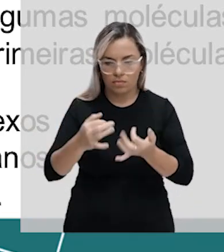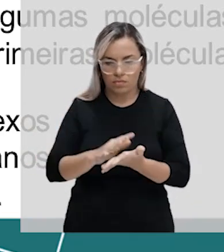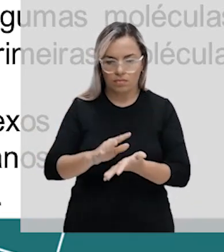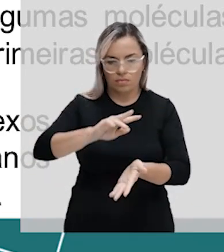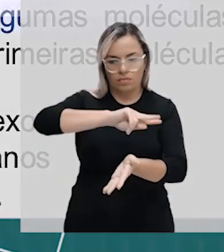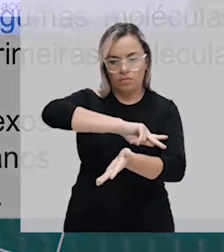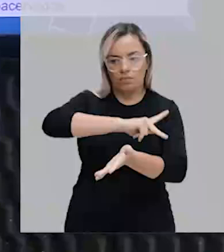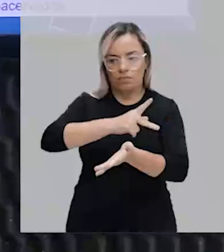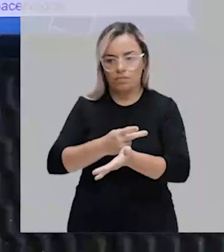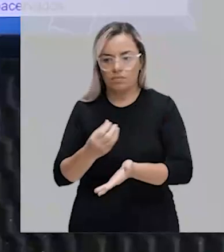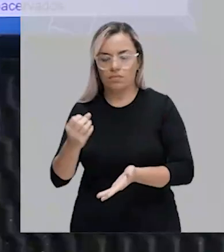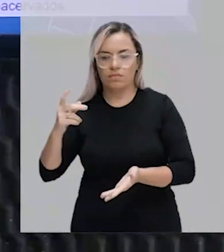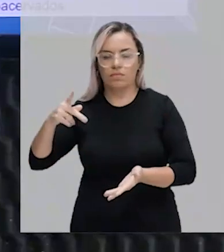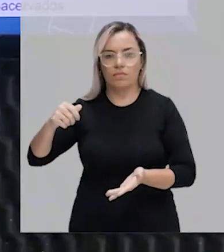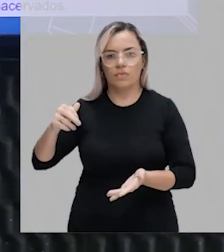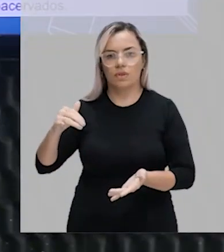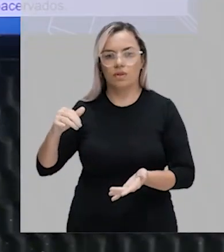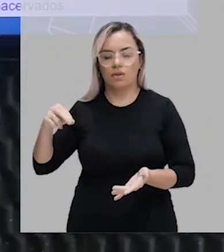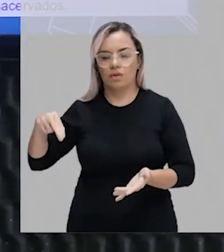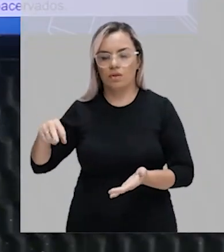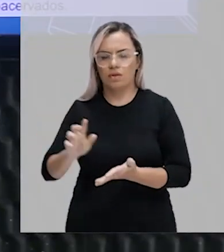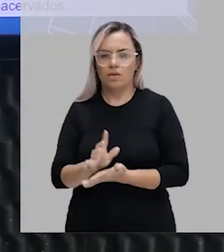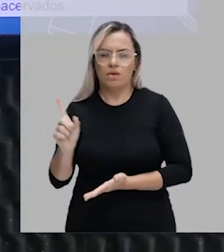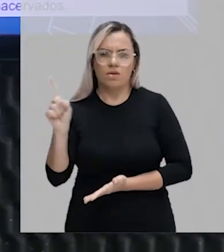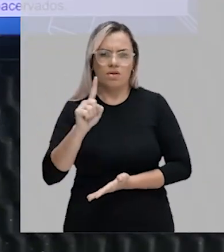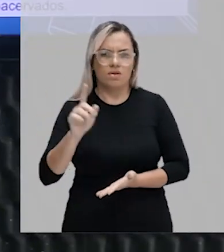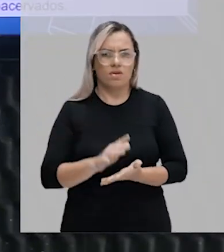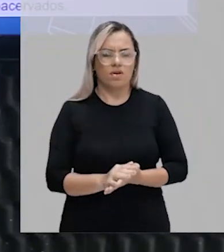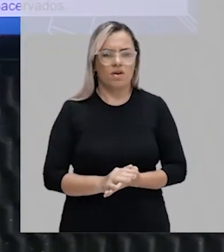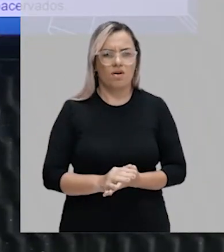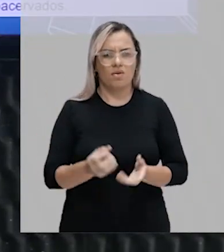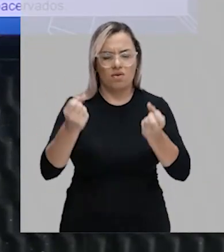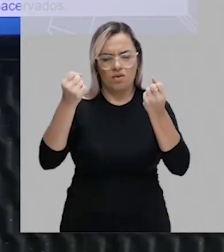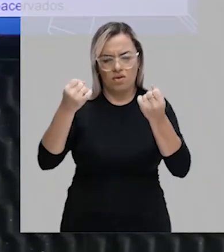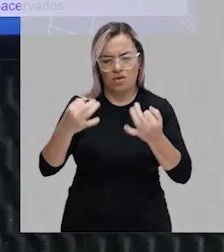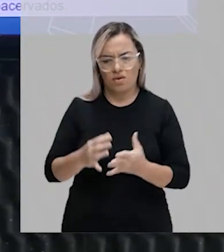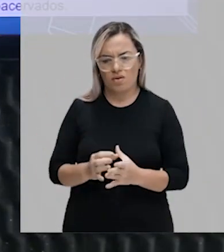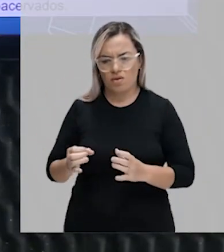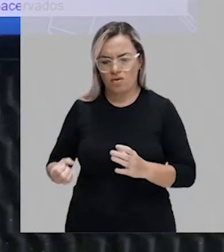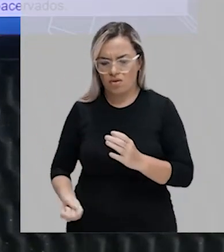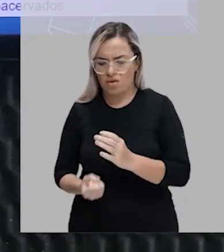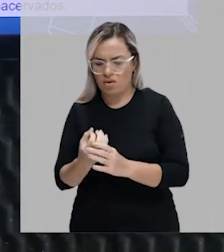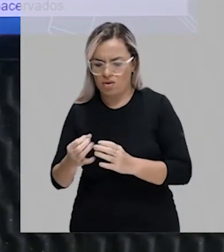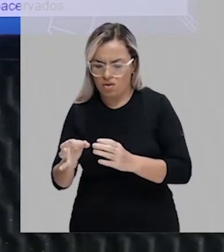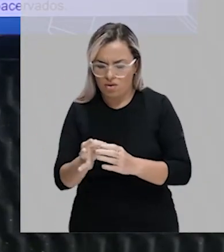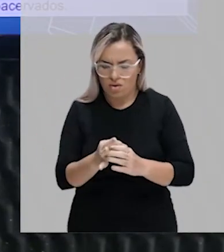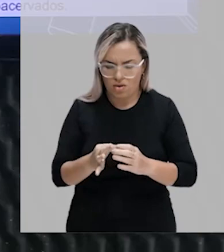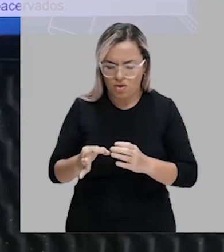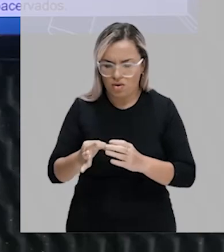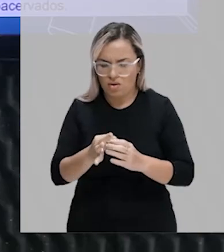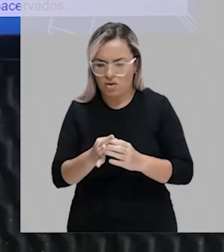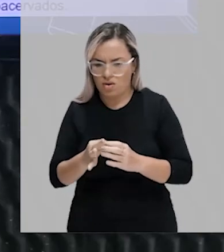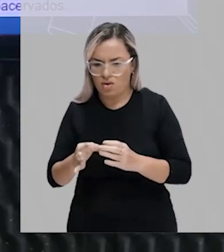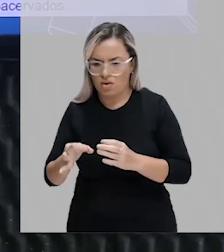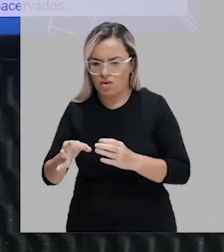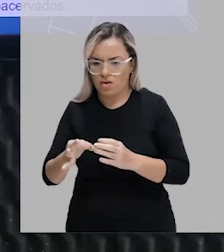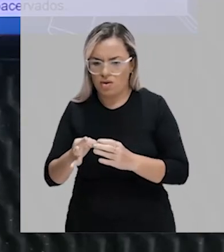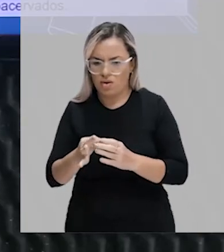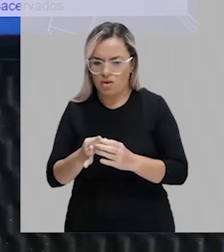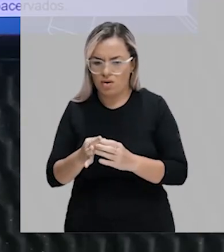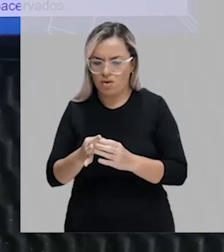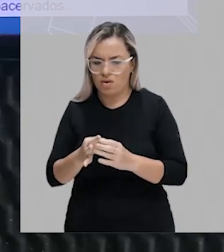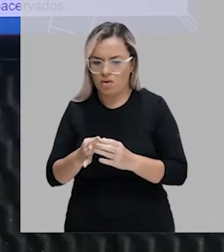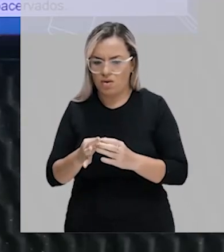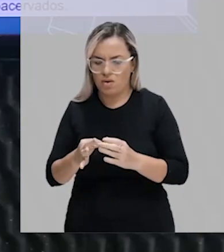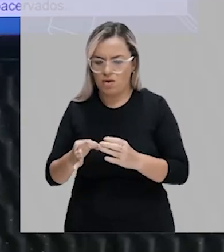de Oparin ela não fala da formação desses coacervados aqui a partir de compostos.